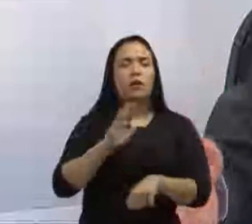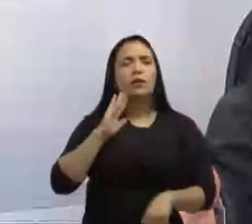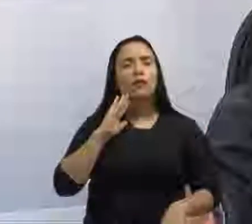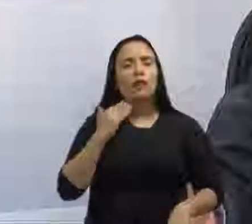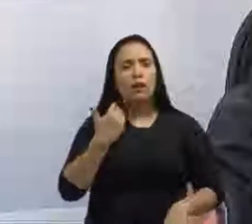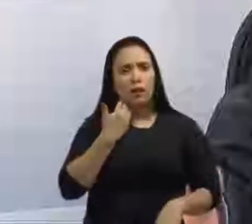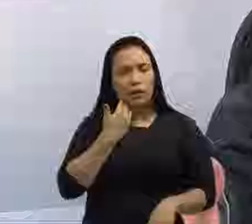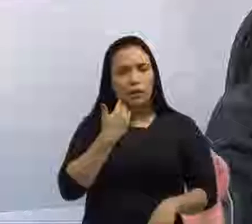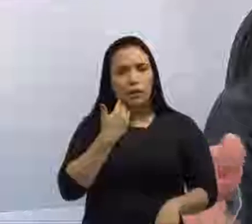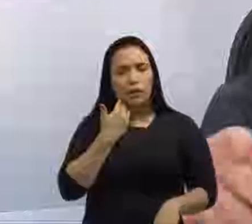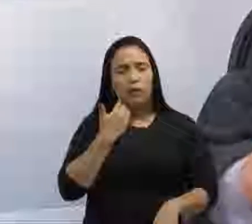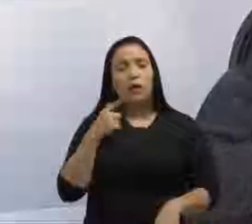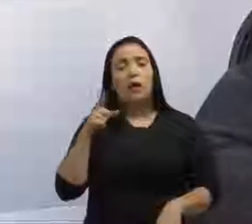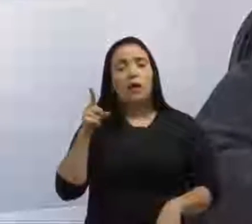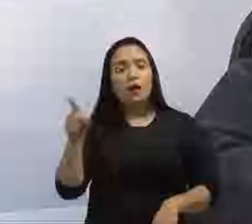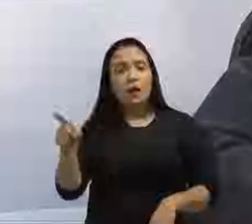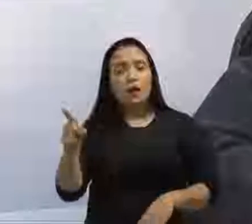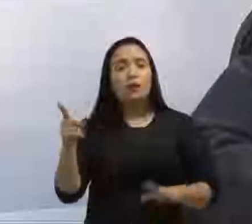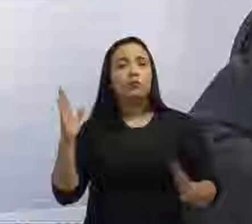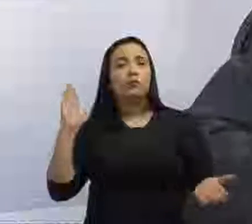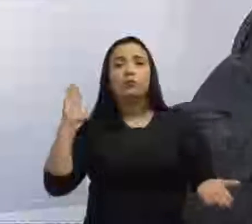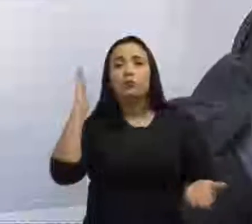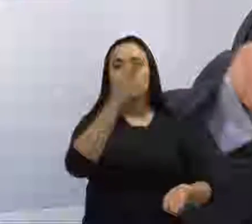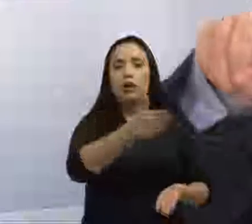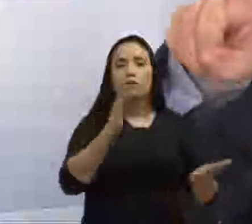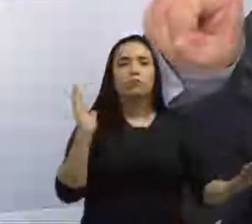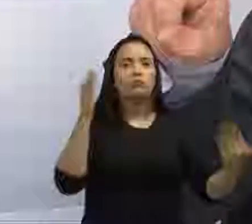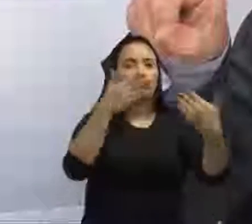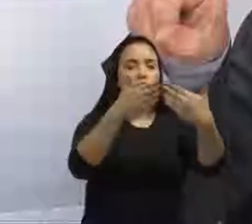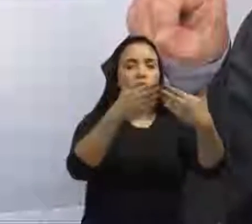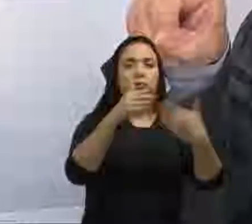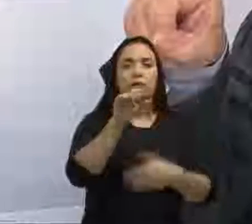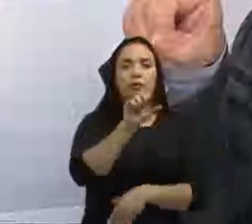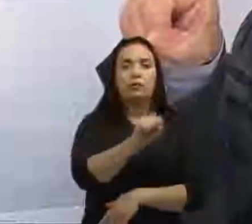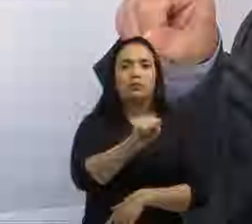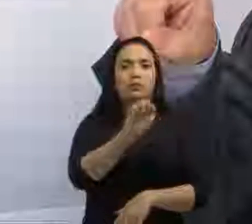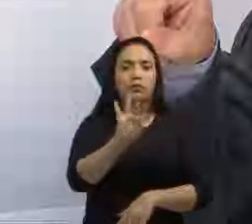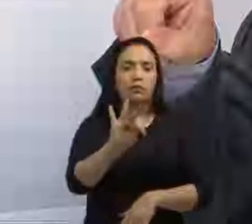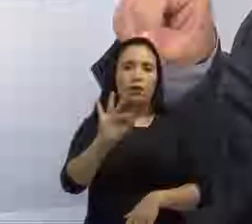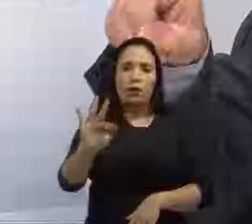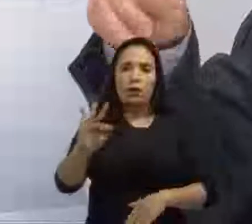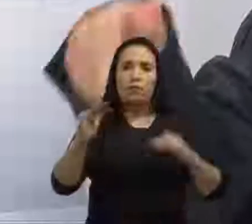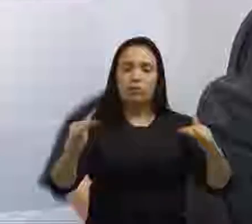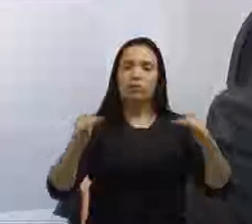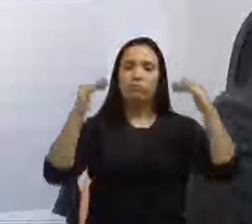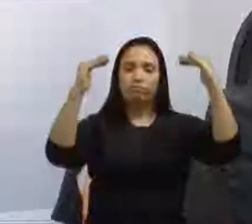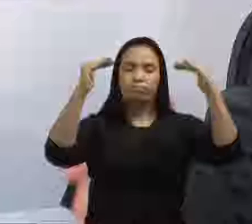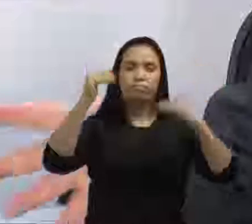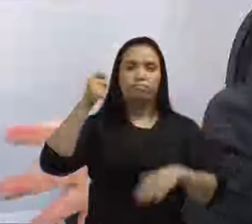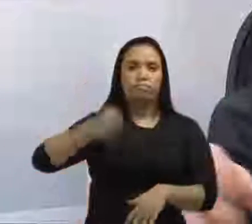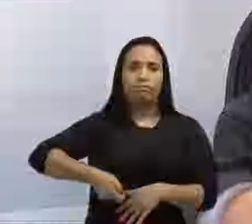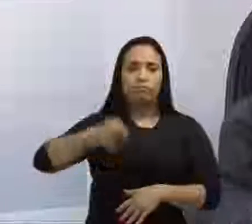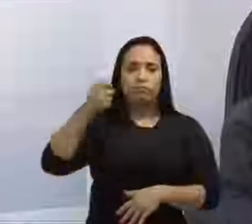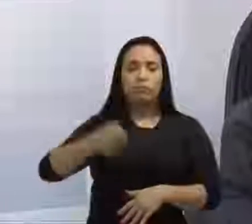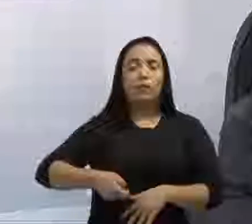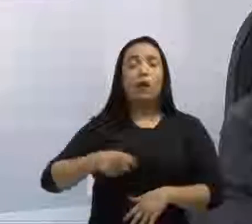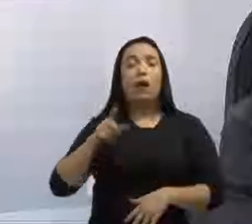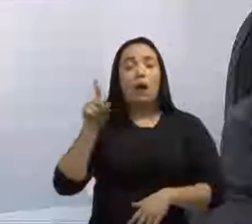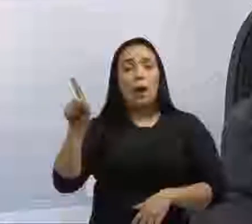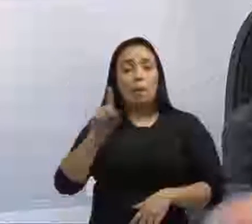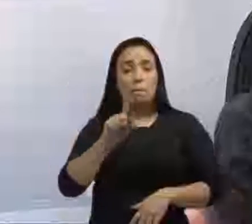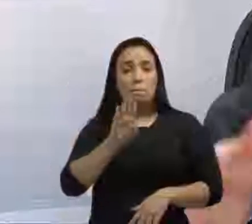está tratando do inquérito, ele remeteu direto ao Supremo. E o Barroso, numa